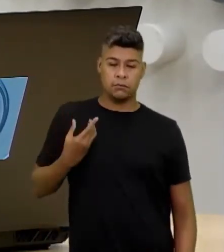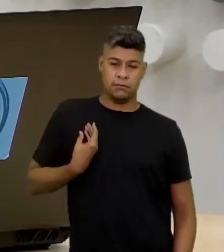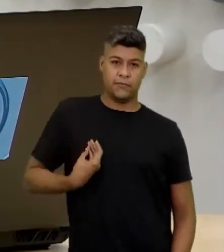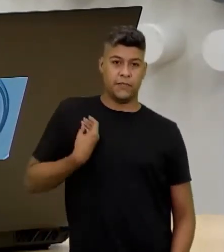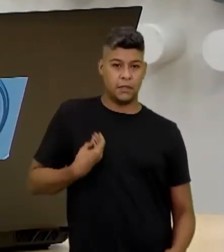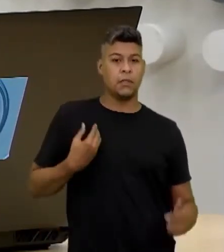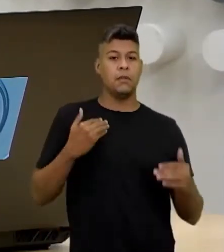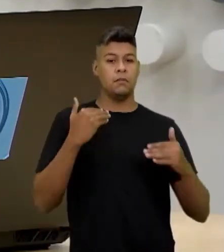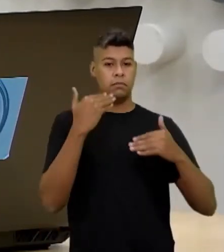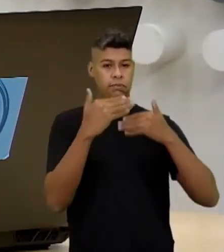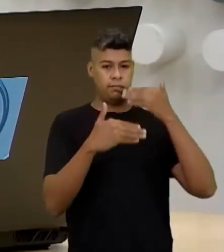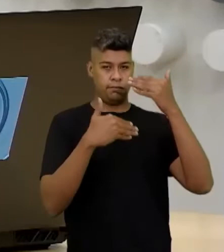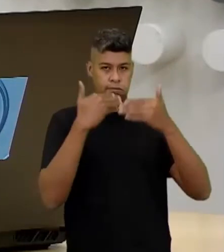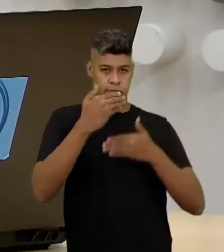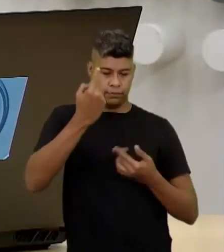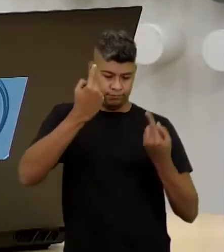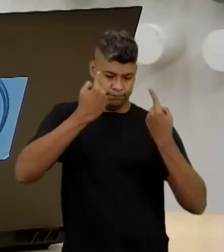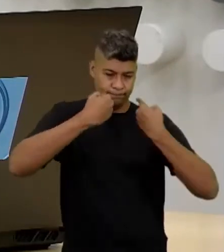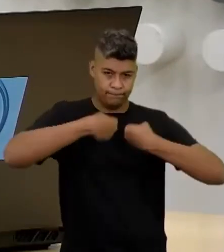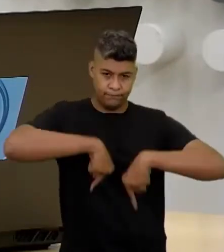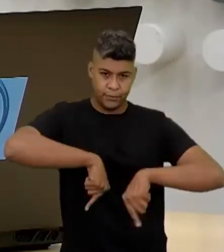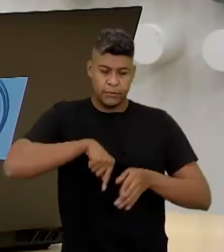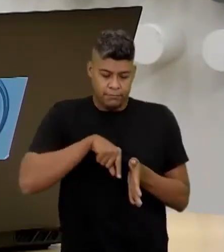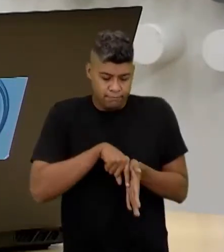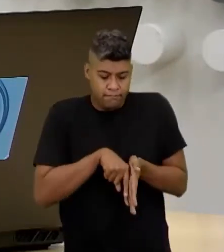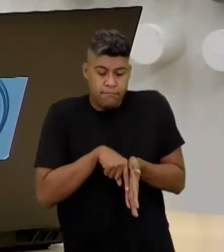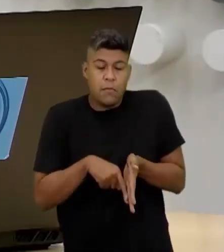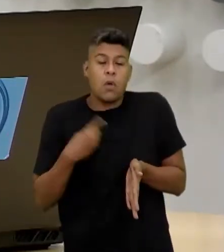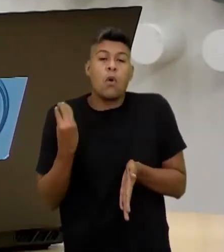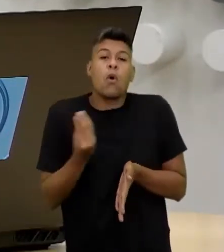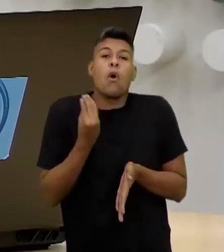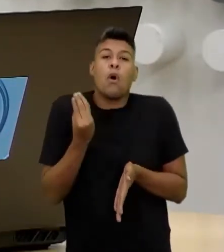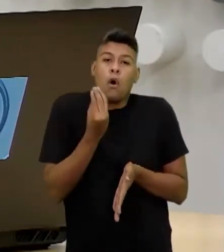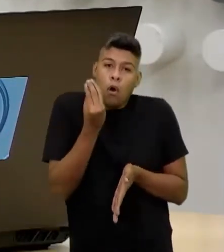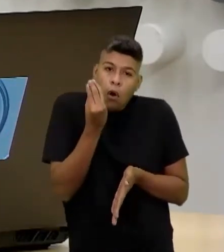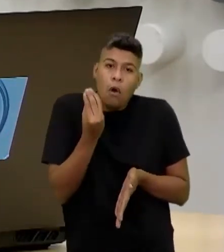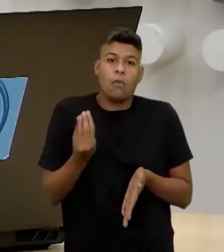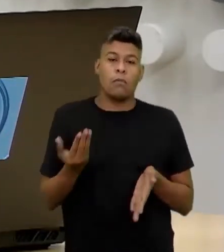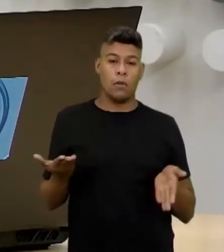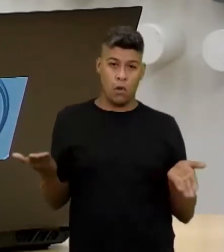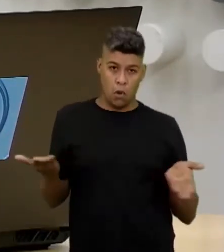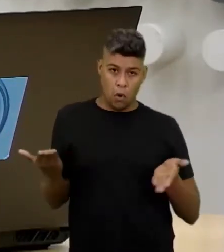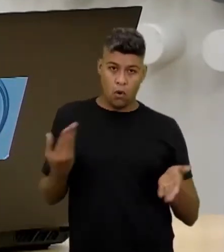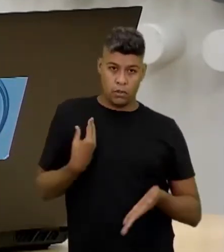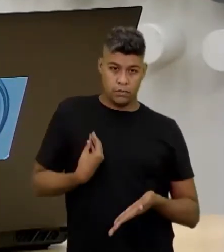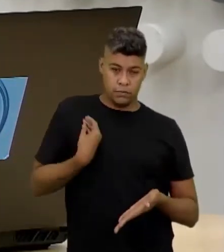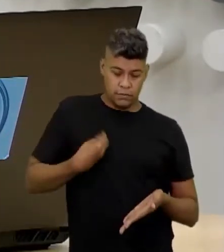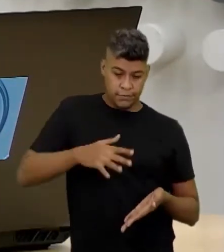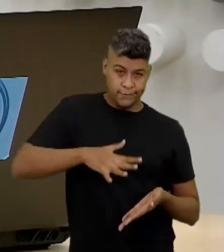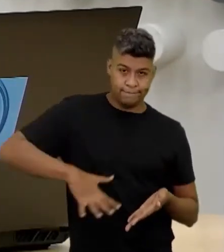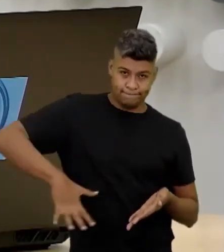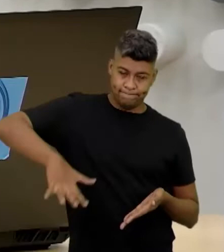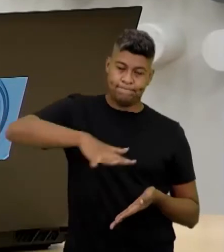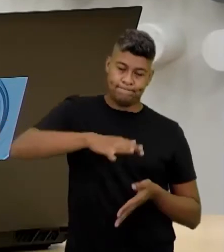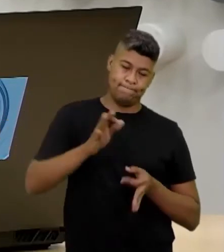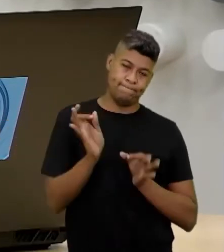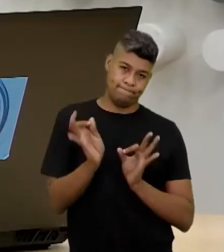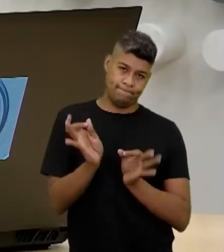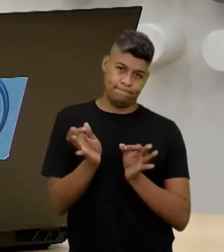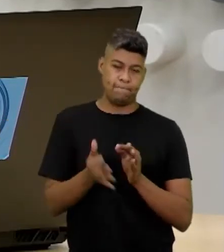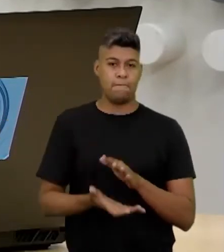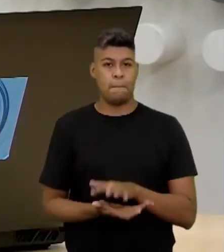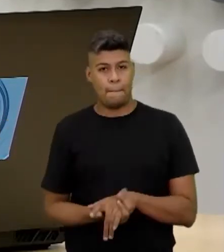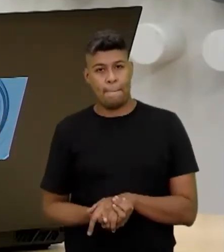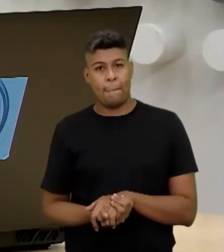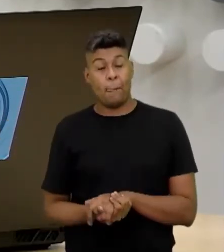alma a nossa natureza a quem nós somos e como estamos no mundo não é é que